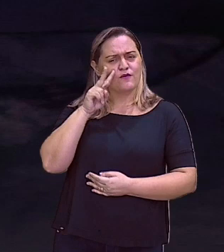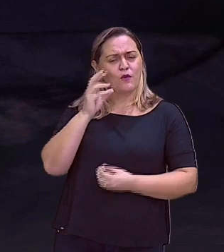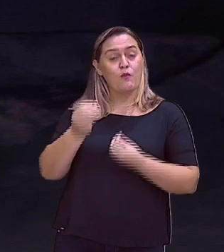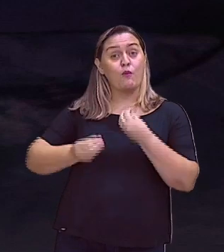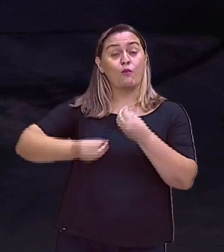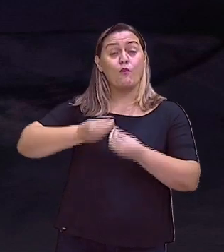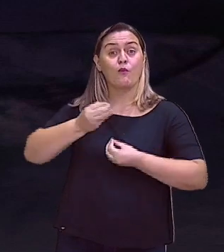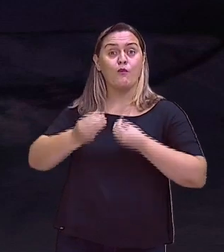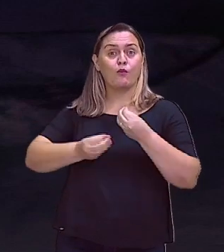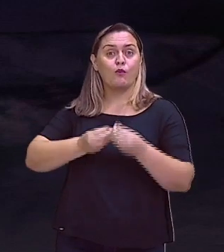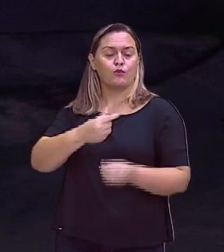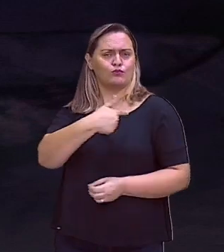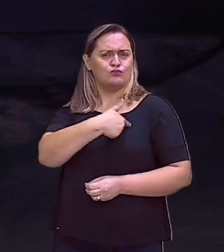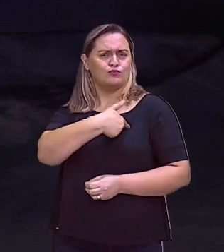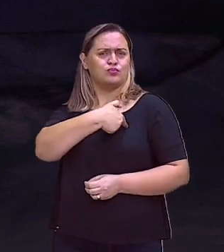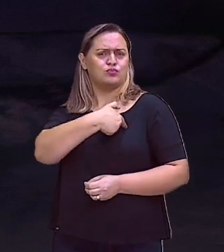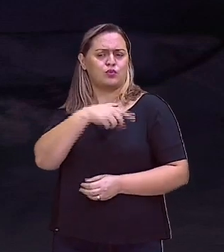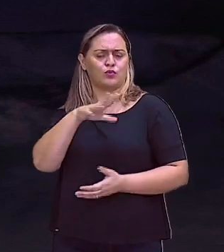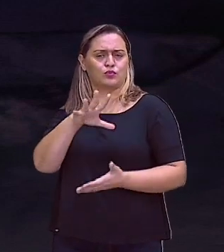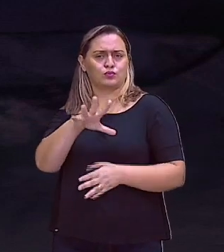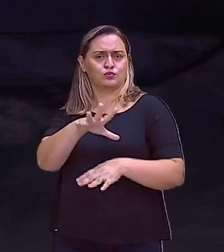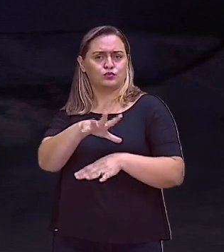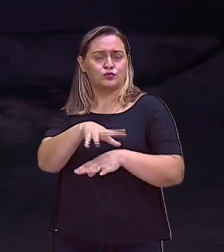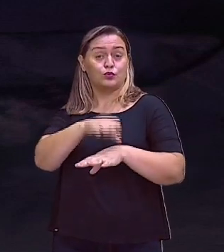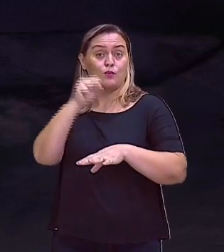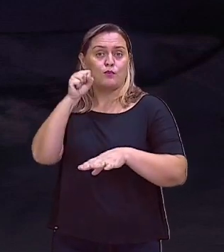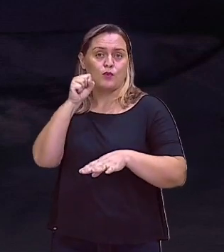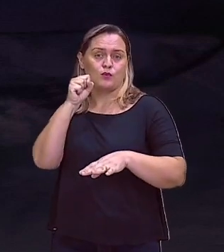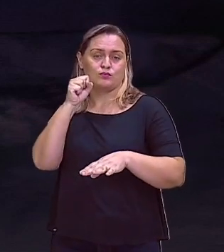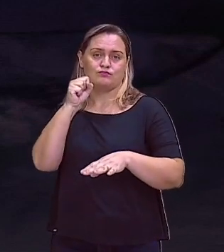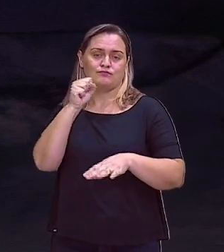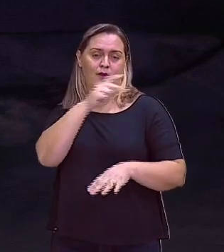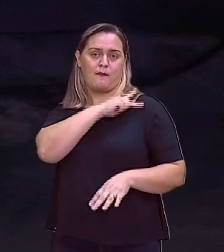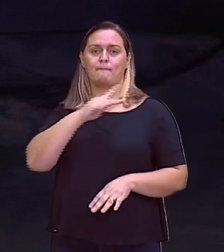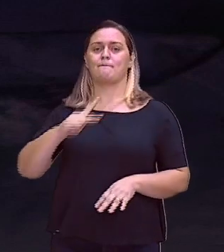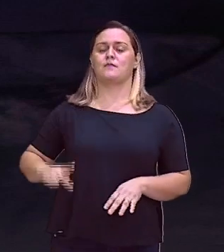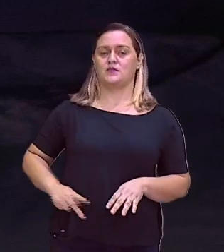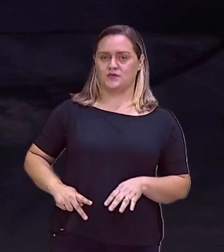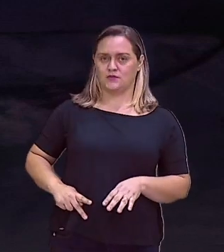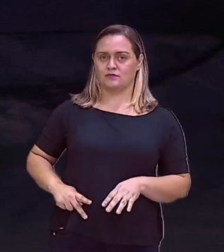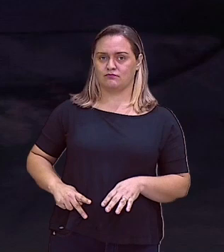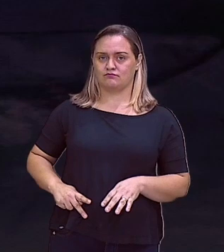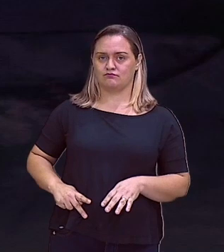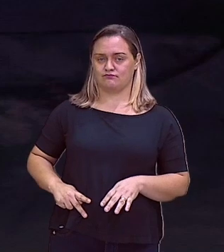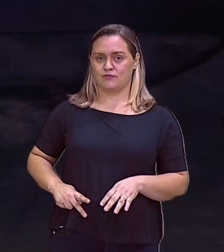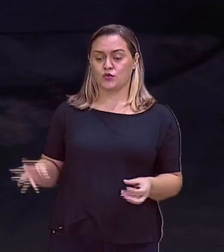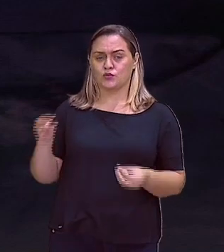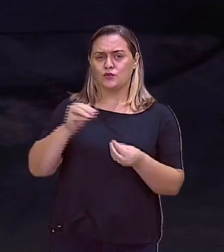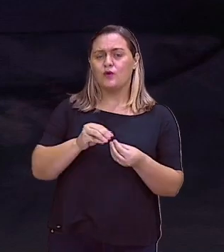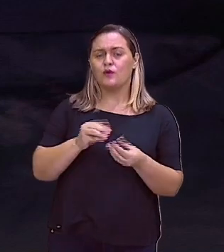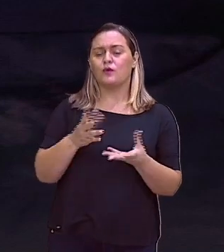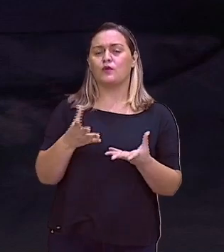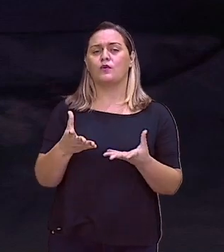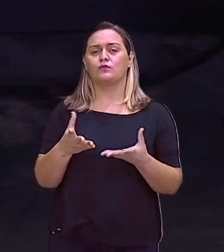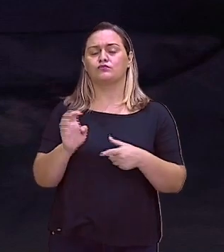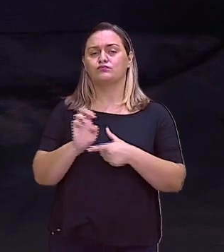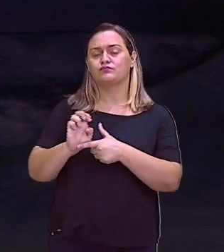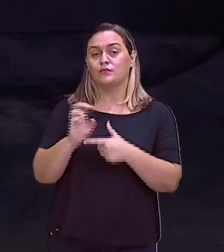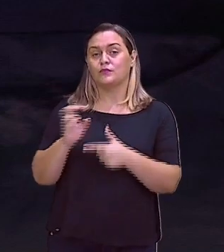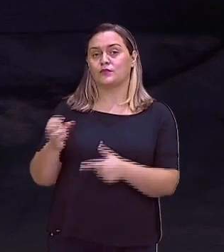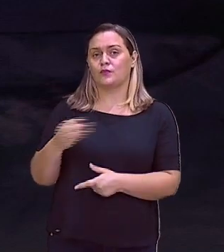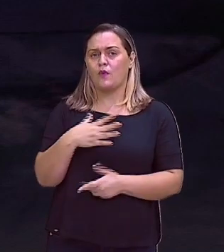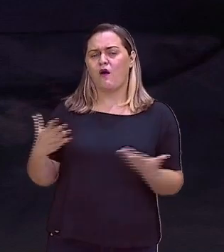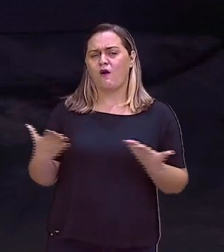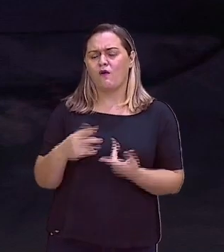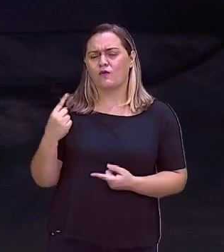tomou a cadeira presidencial do Brasil e instaurou o estado novo agora vamos falar sobre os